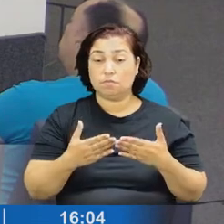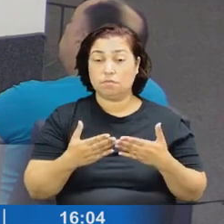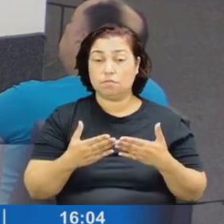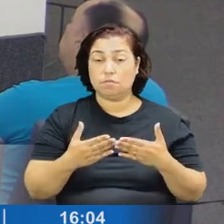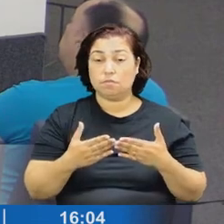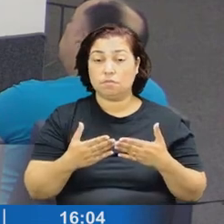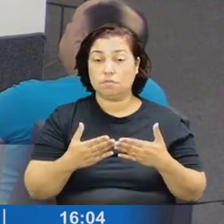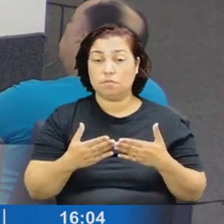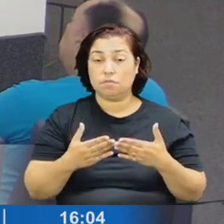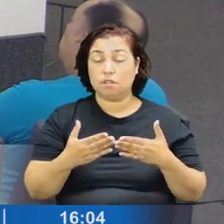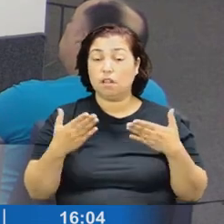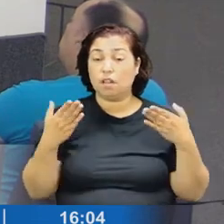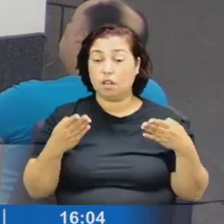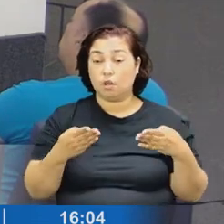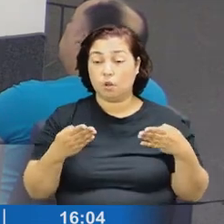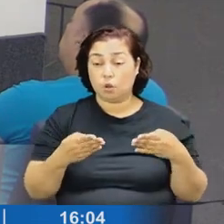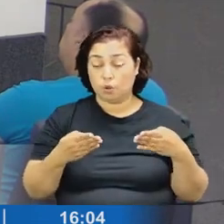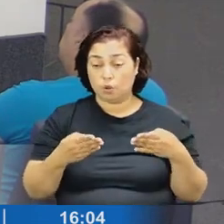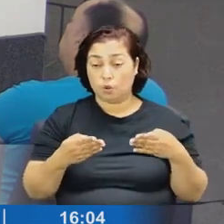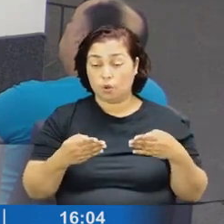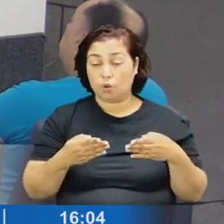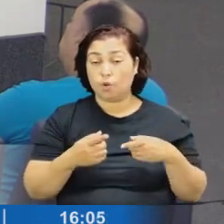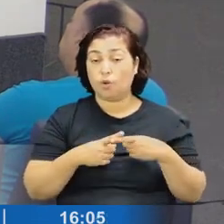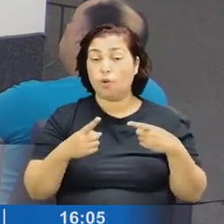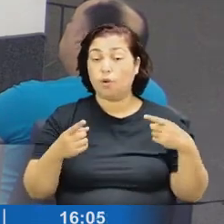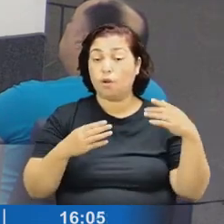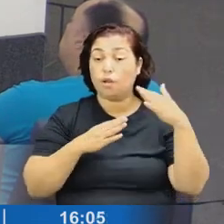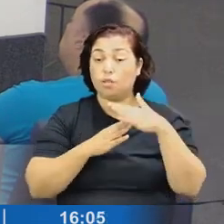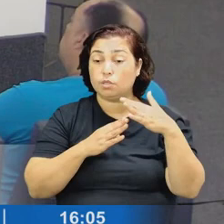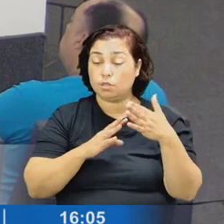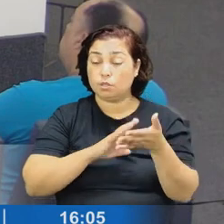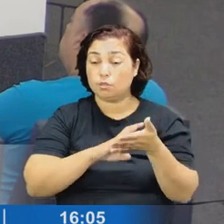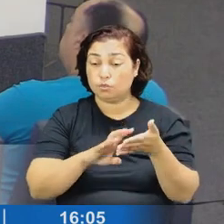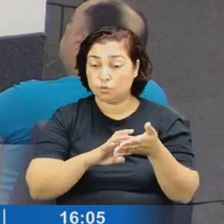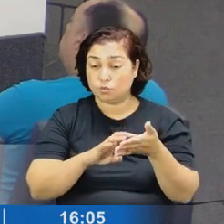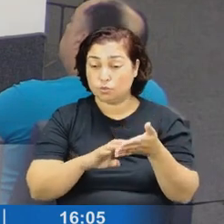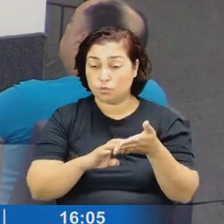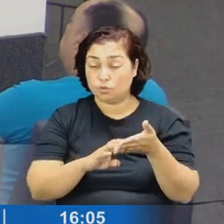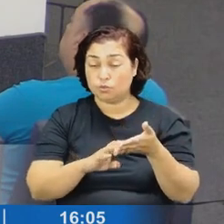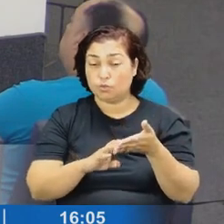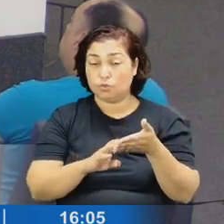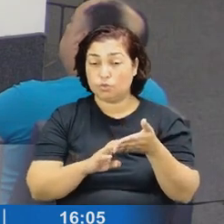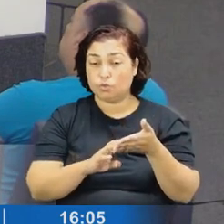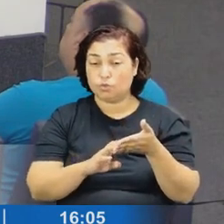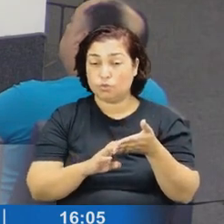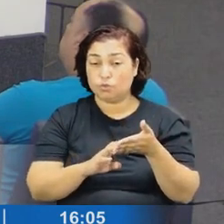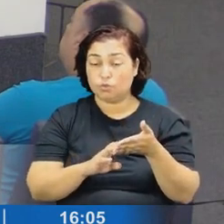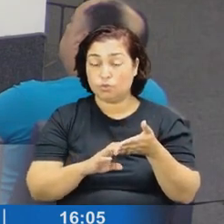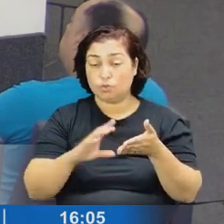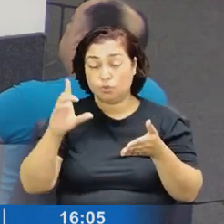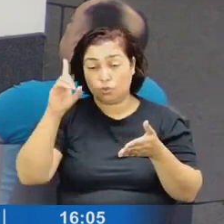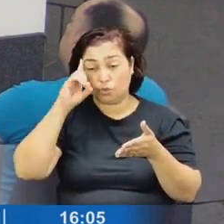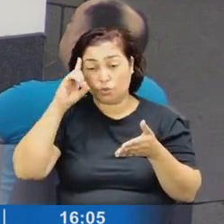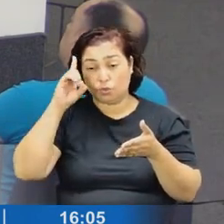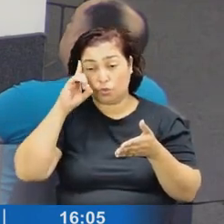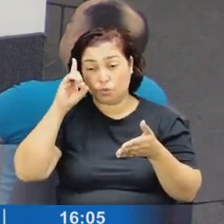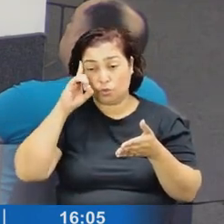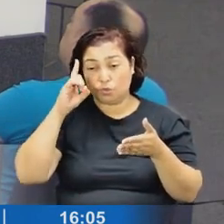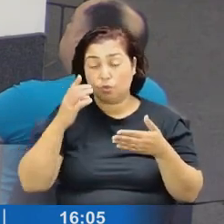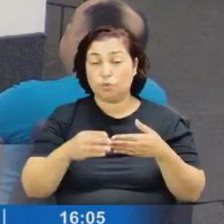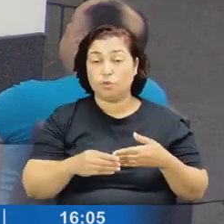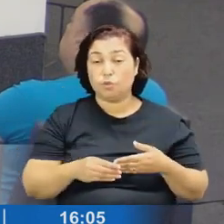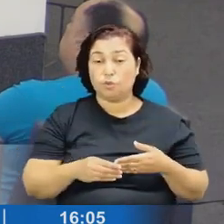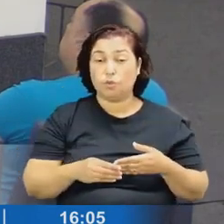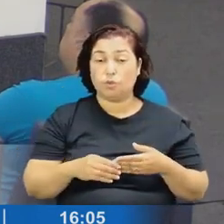e tal isso é bom entrava agora né com mais tempo e o digital ou seja mais tempo é todo dia como a nossa amiga